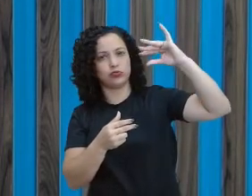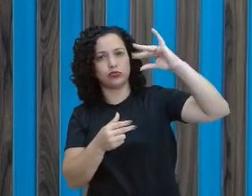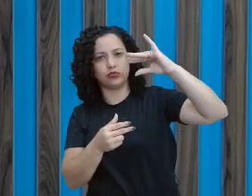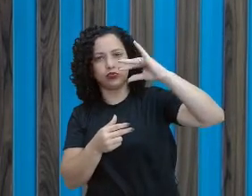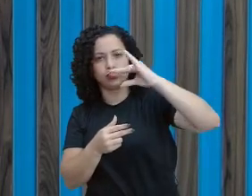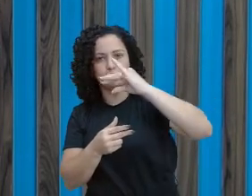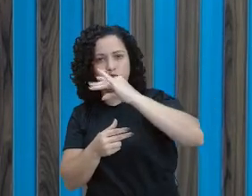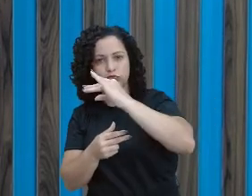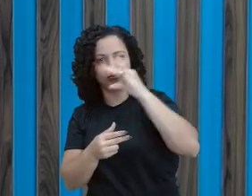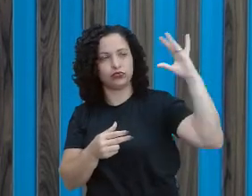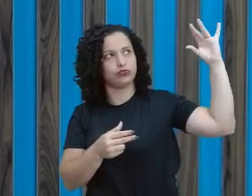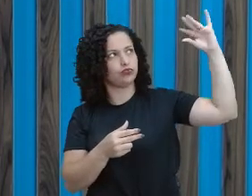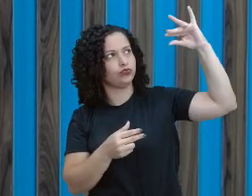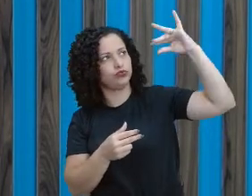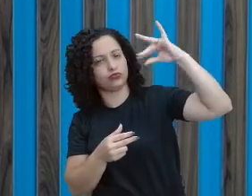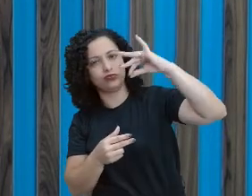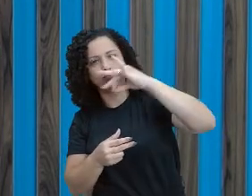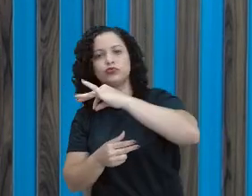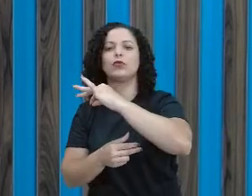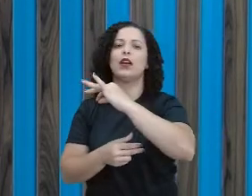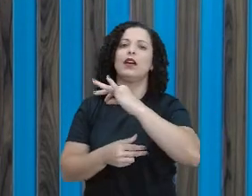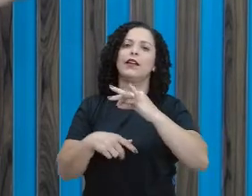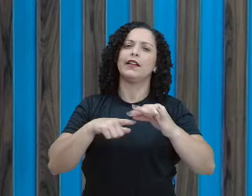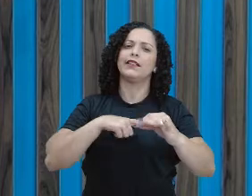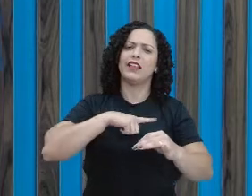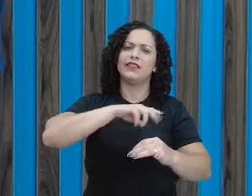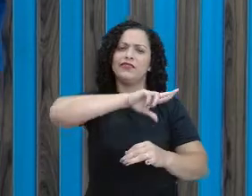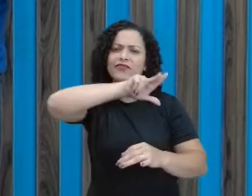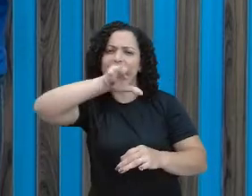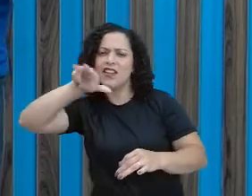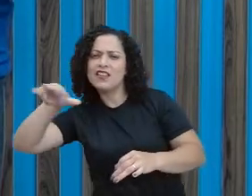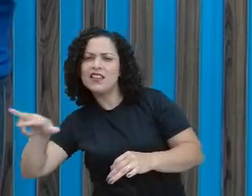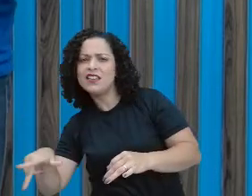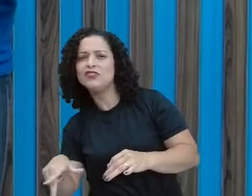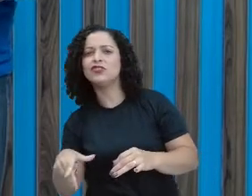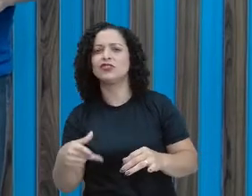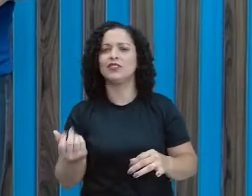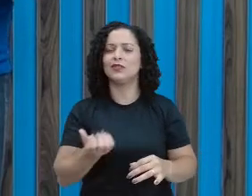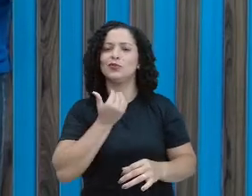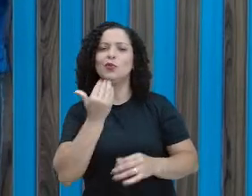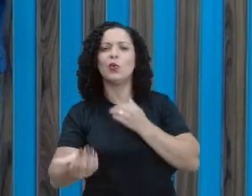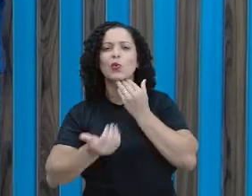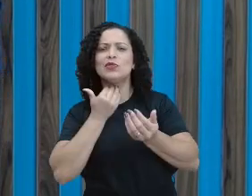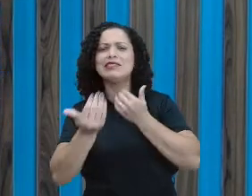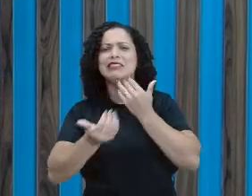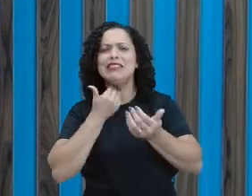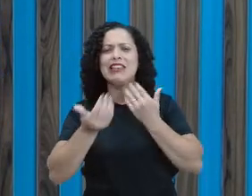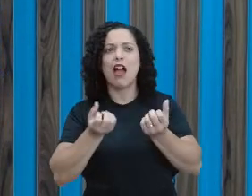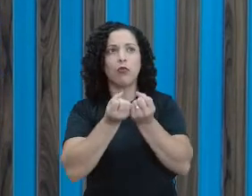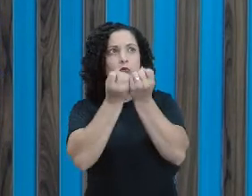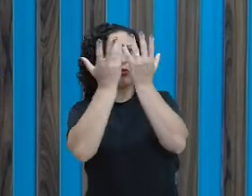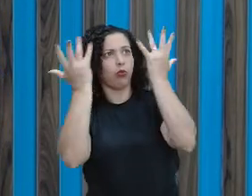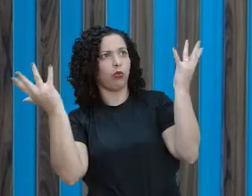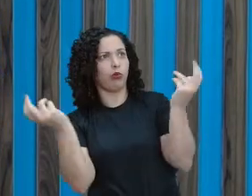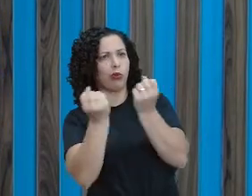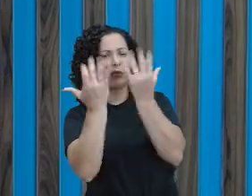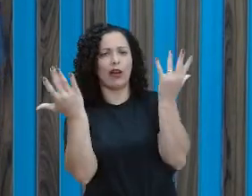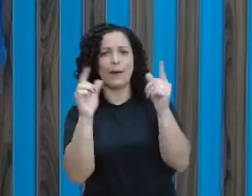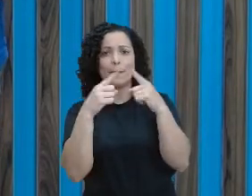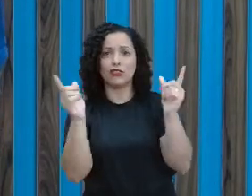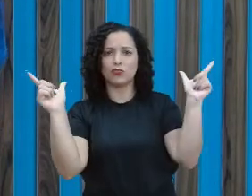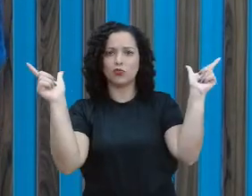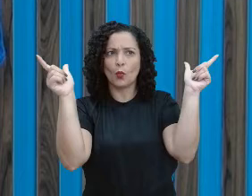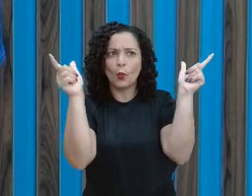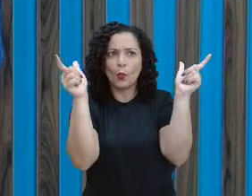né, estavam, algumas delas não estavam conseguindo aumentar a população, muito pelo contrário, diminuir. Então, o que a